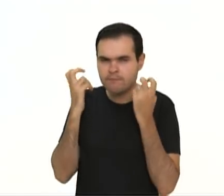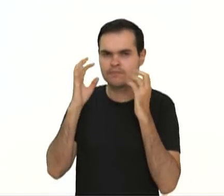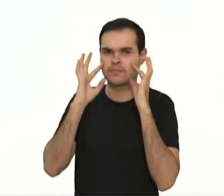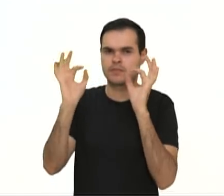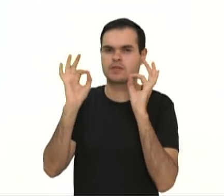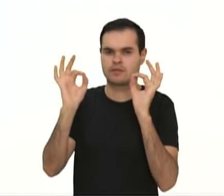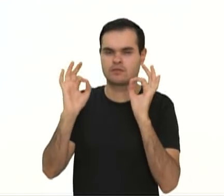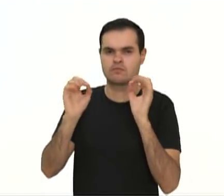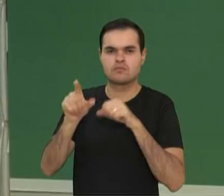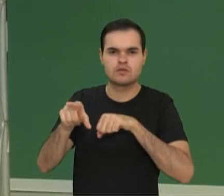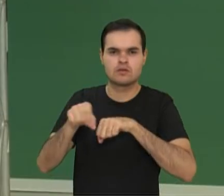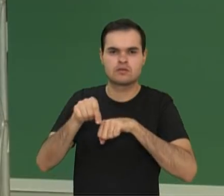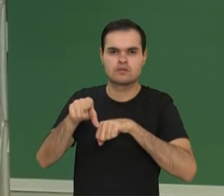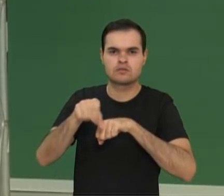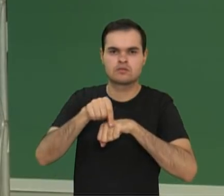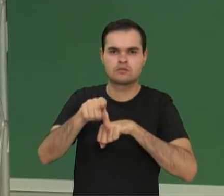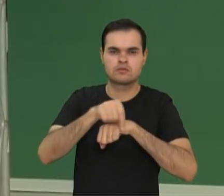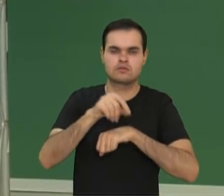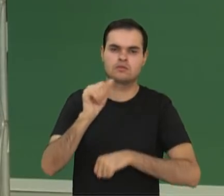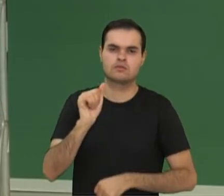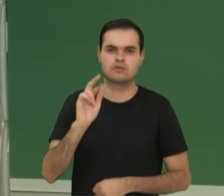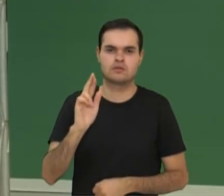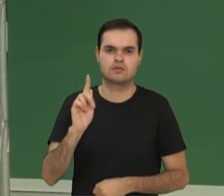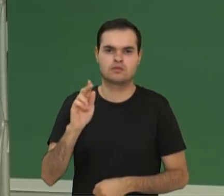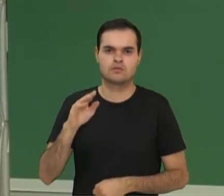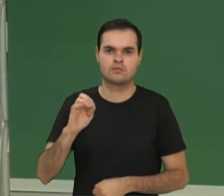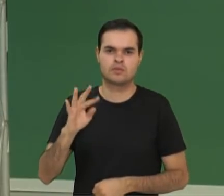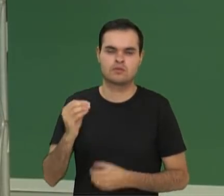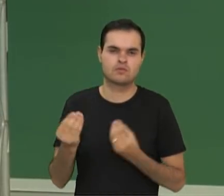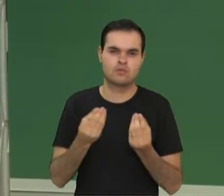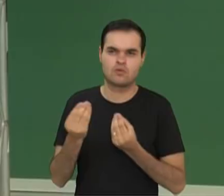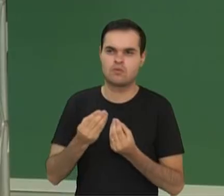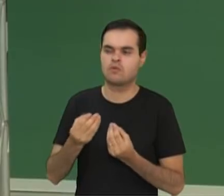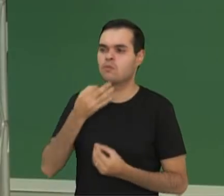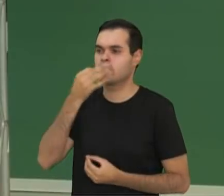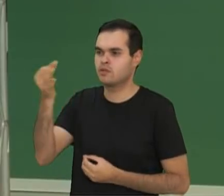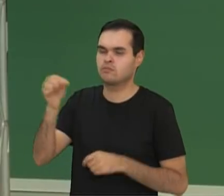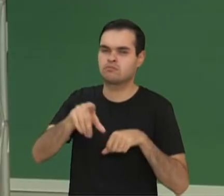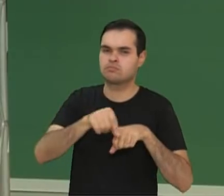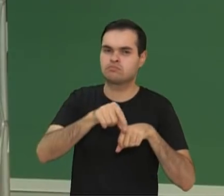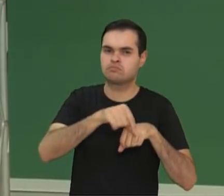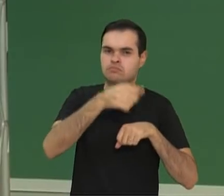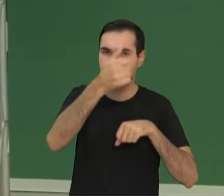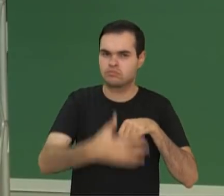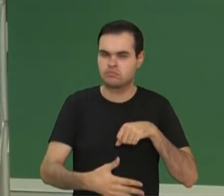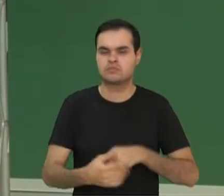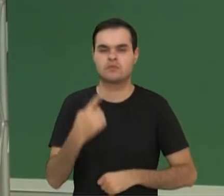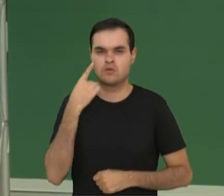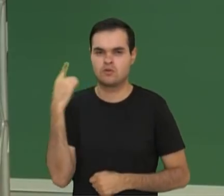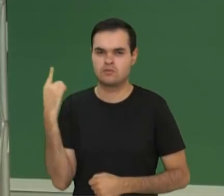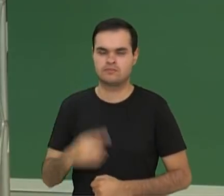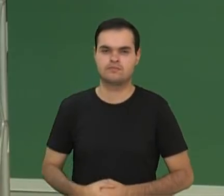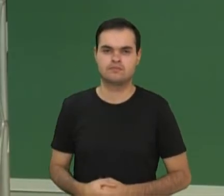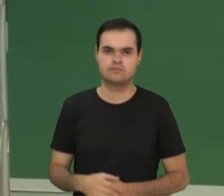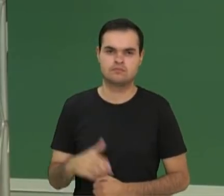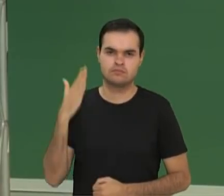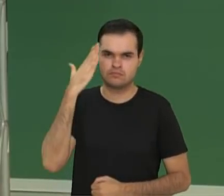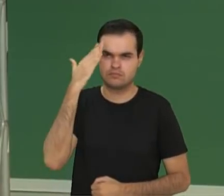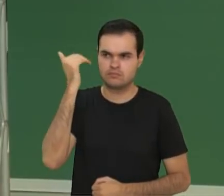argumentos, como ele justifica a opinião dele a respeito das celebridades, certo? Vamos lá,